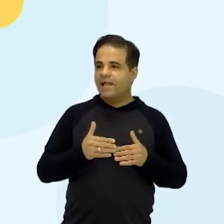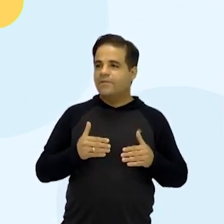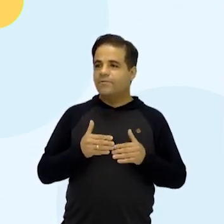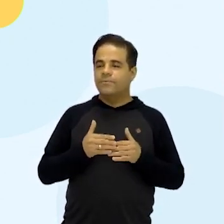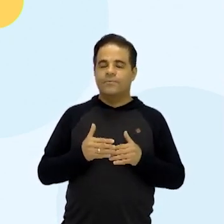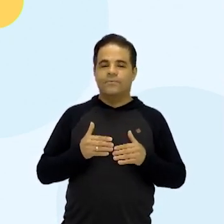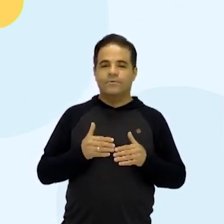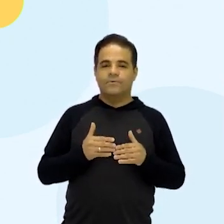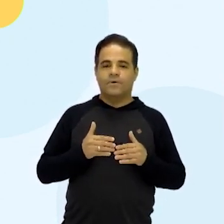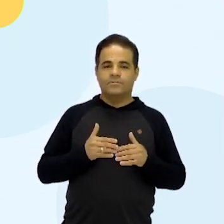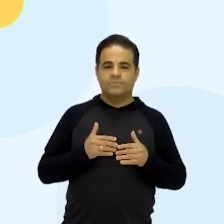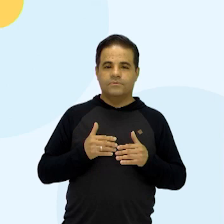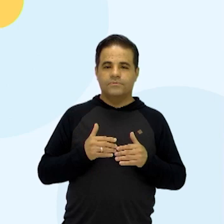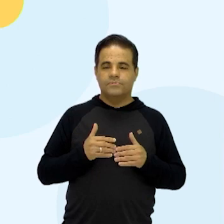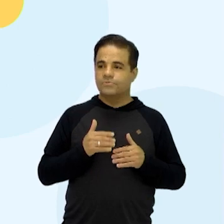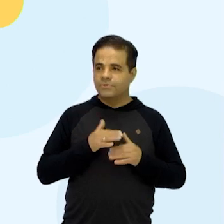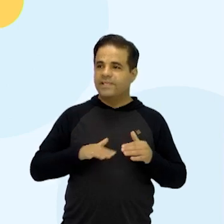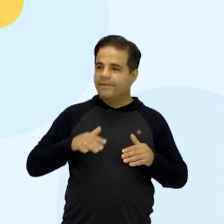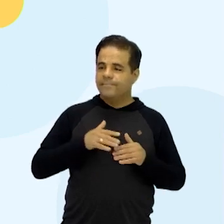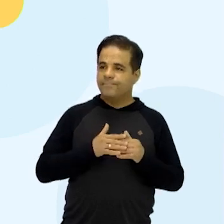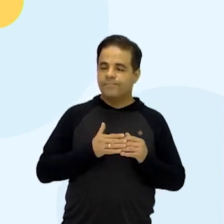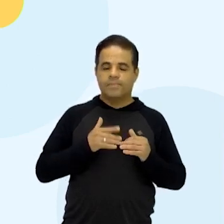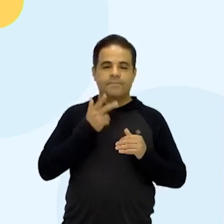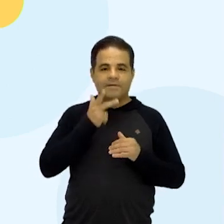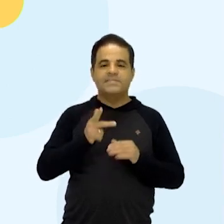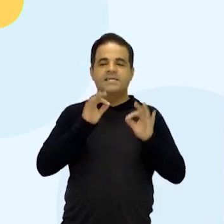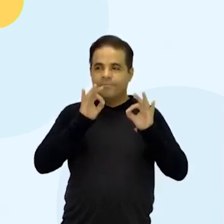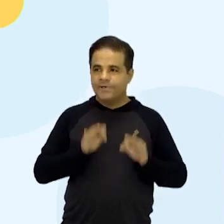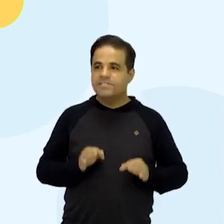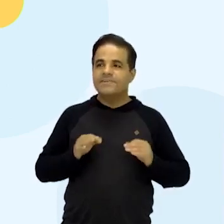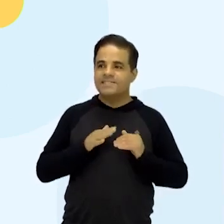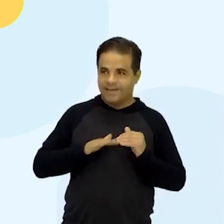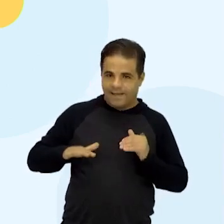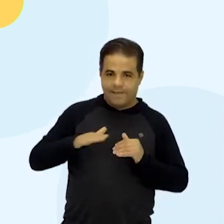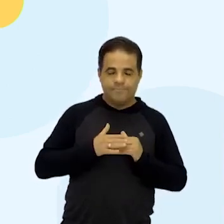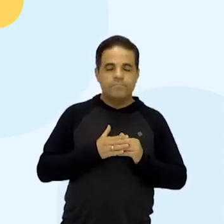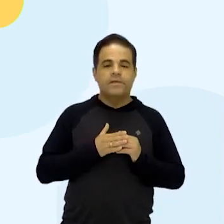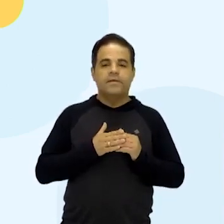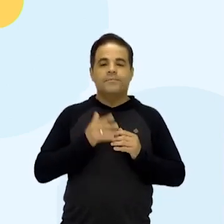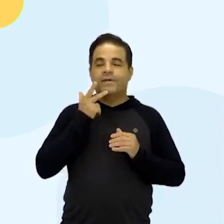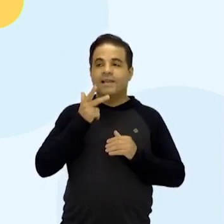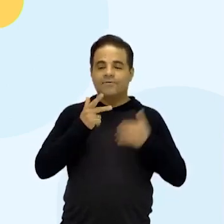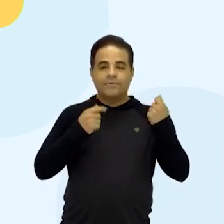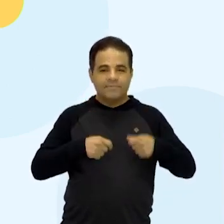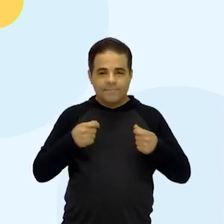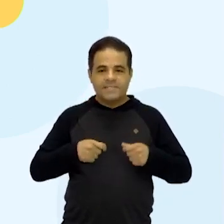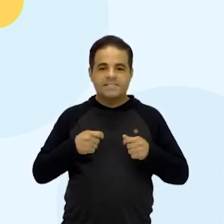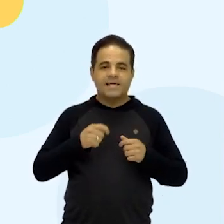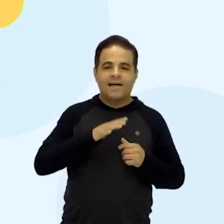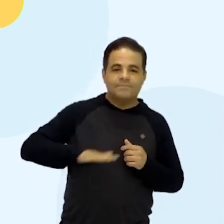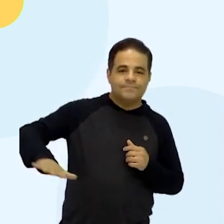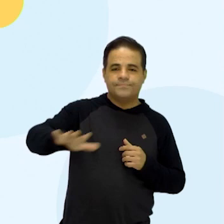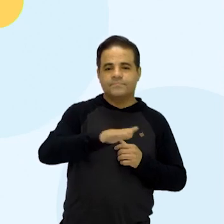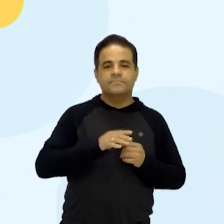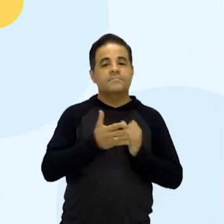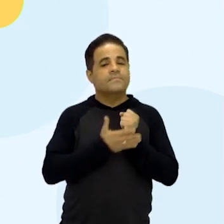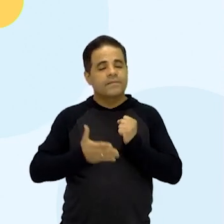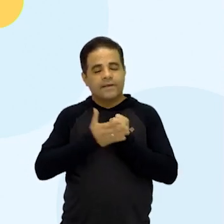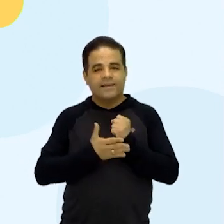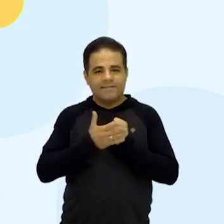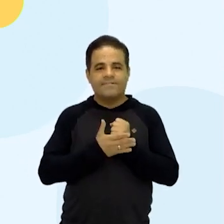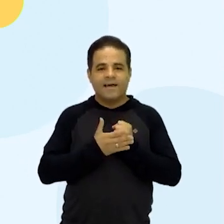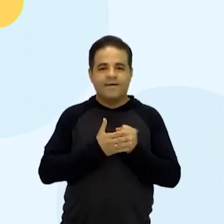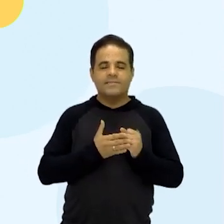given to a person, dado a uma pessoa, based on. De novo, ele está aqui, Baseado em.